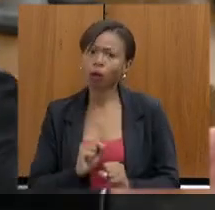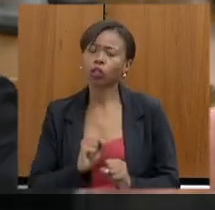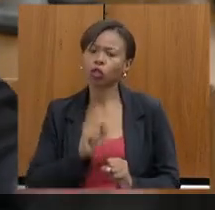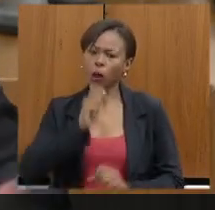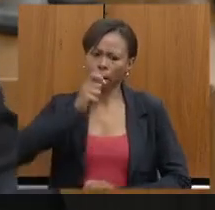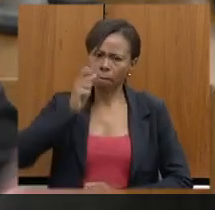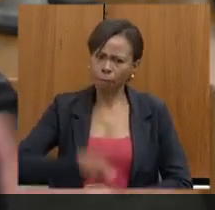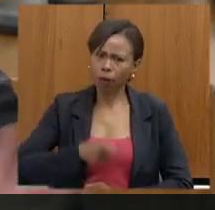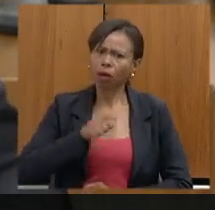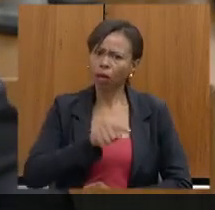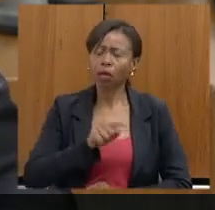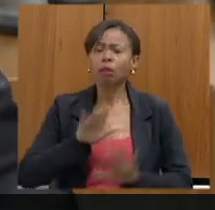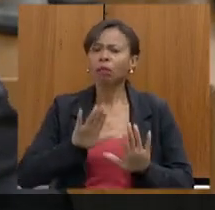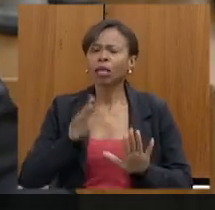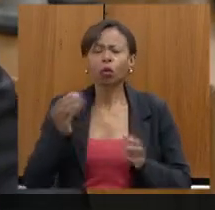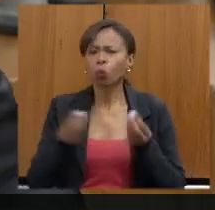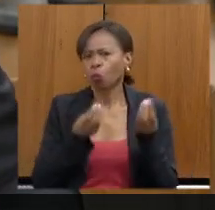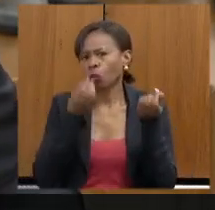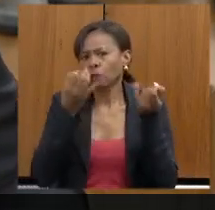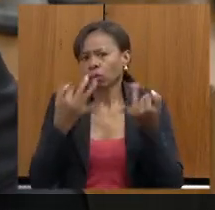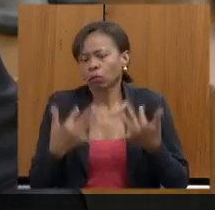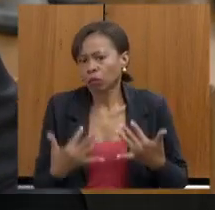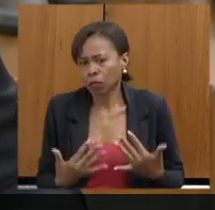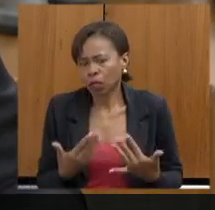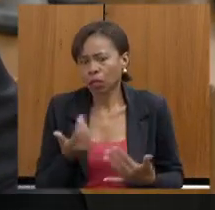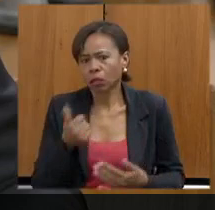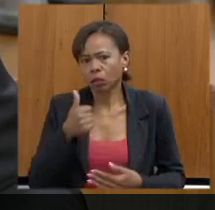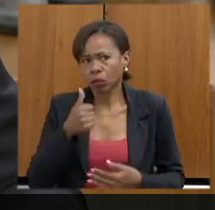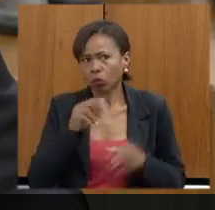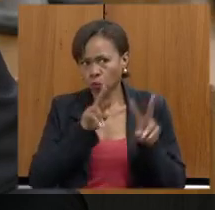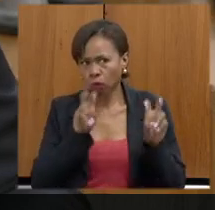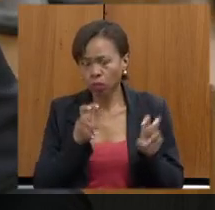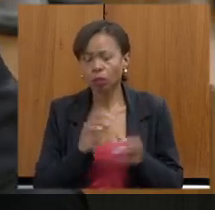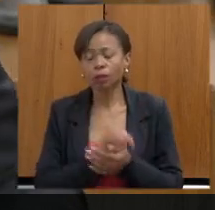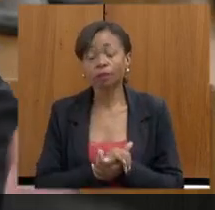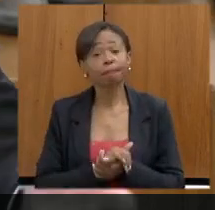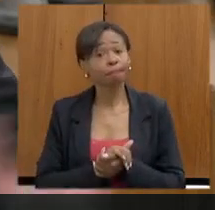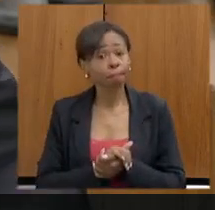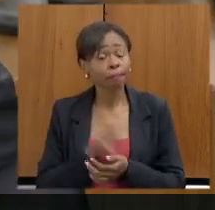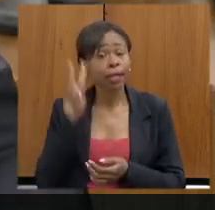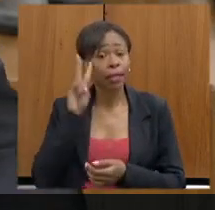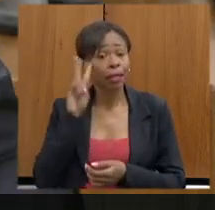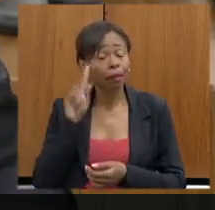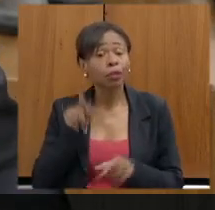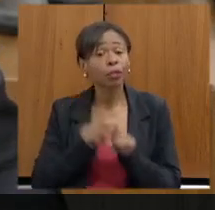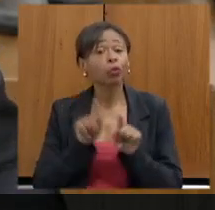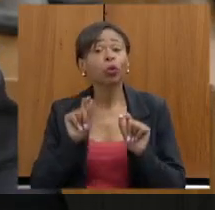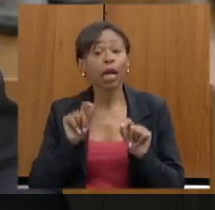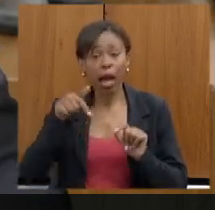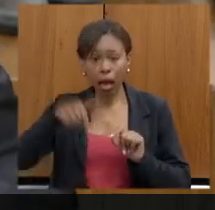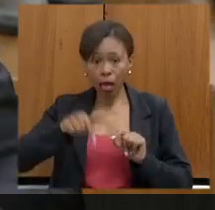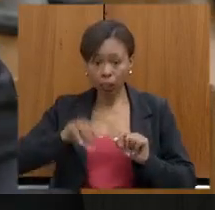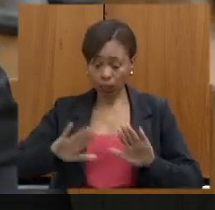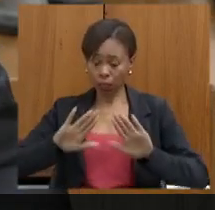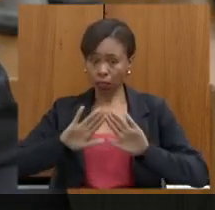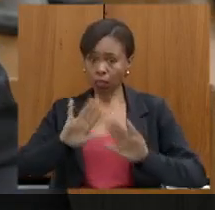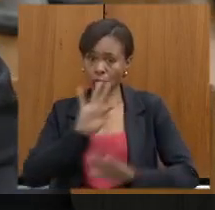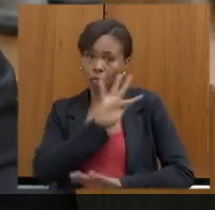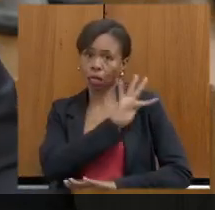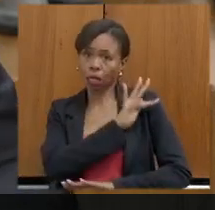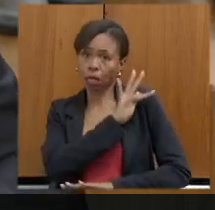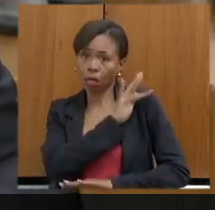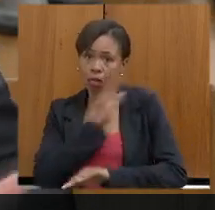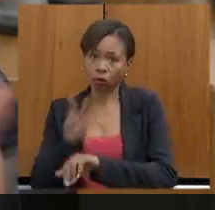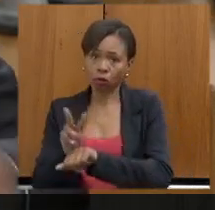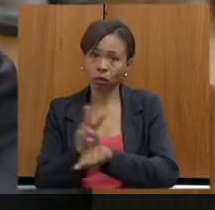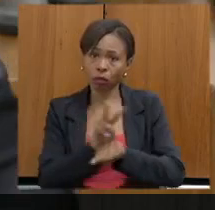queria entender um pouquinho mais disso também lembrando é a gente tá aqui no Assembleia fiscaliza o